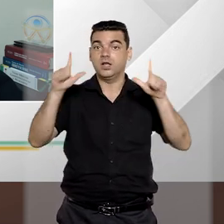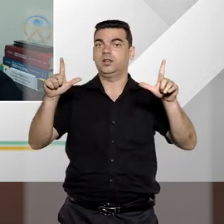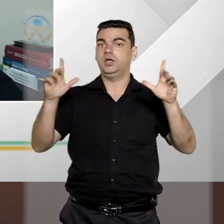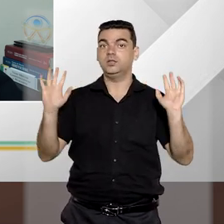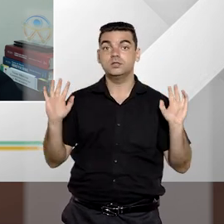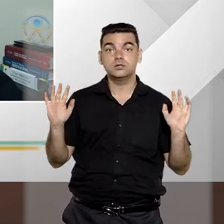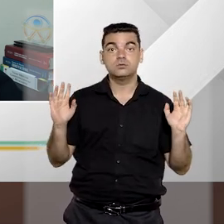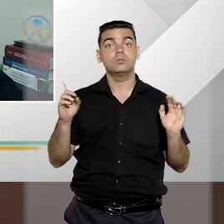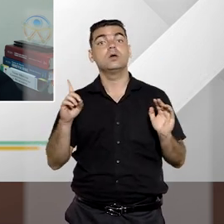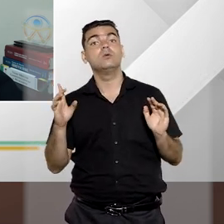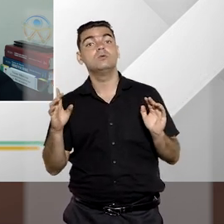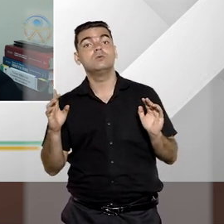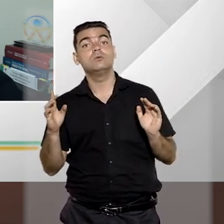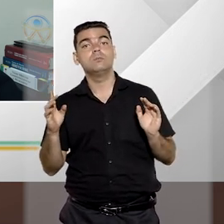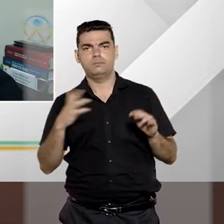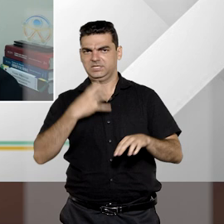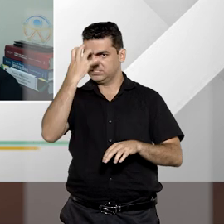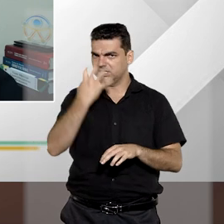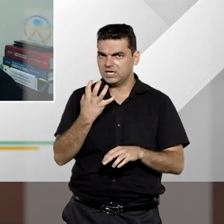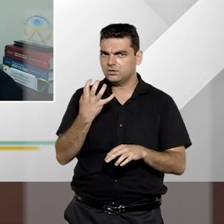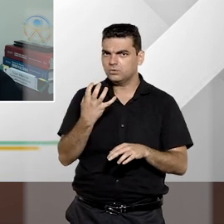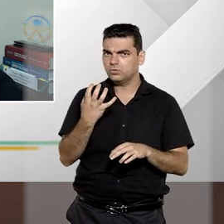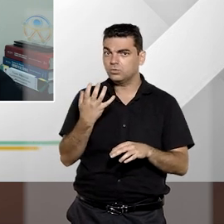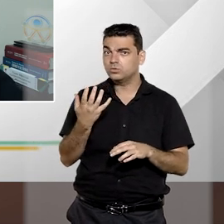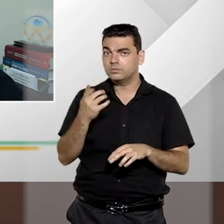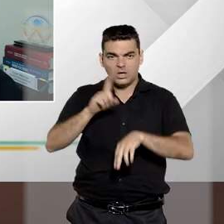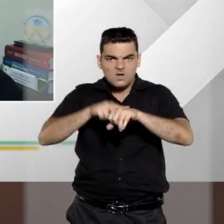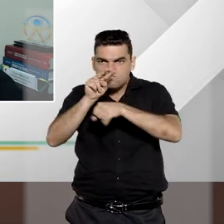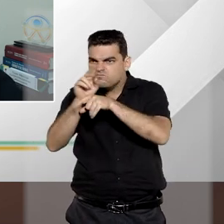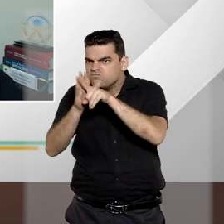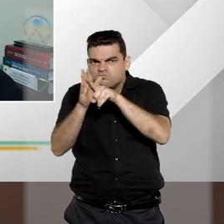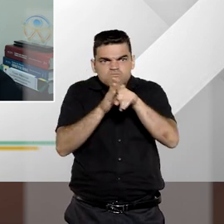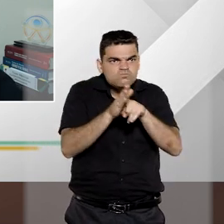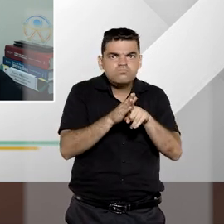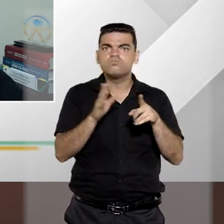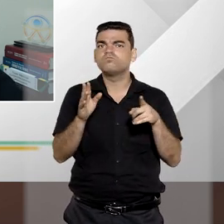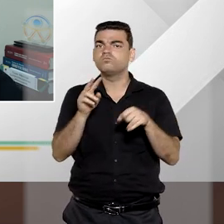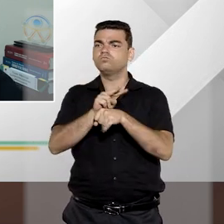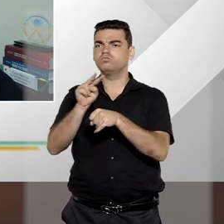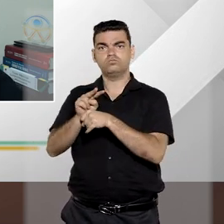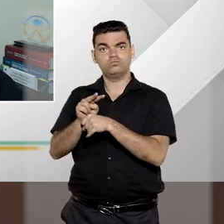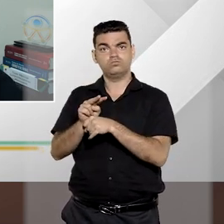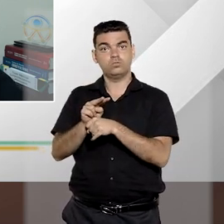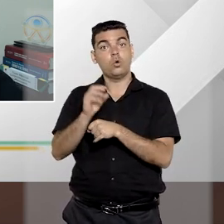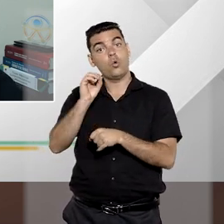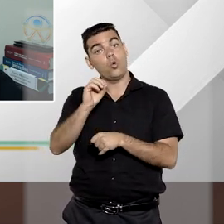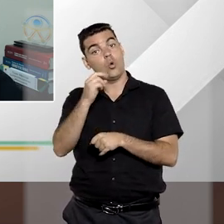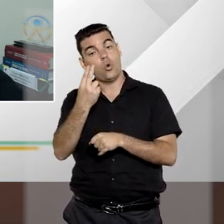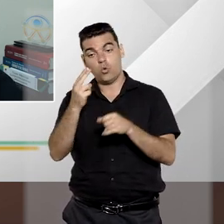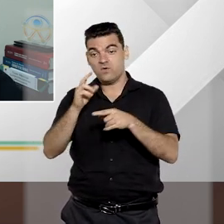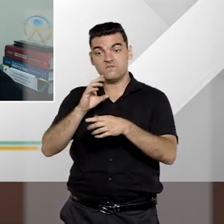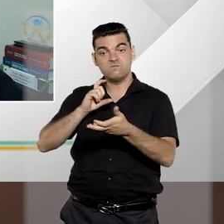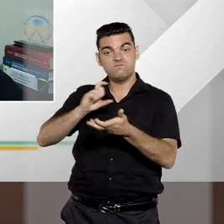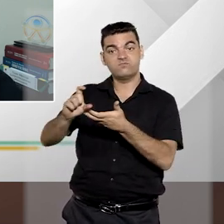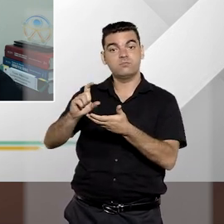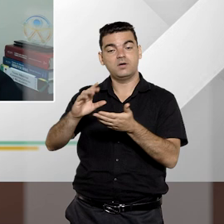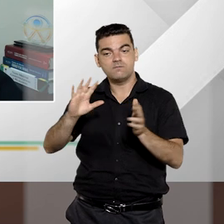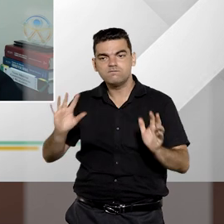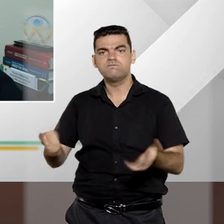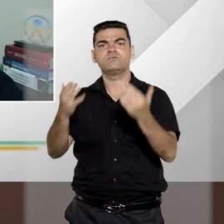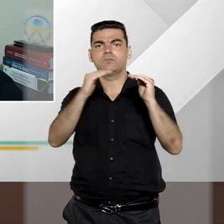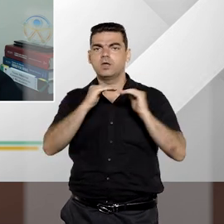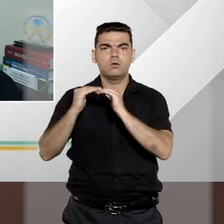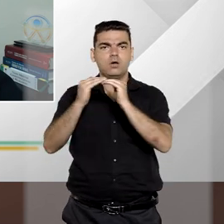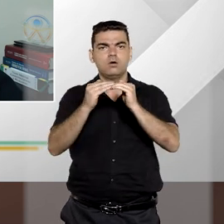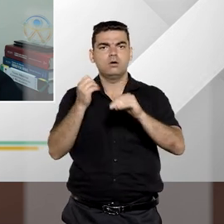público e privado a olharem ali com mais atenção, né, com mais preciosismo e a investirem na promoção da igualdade